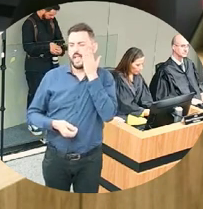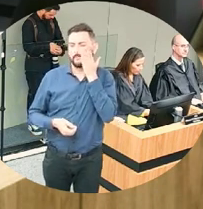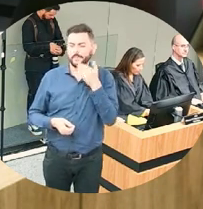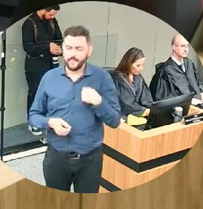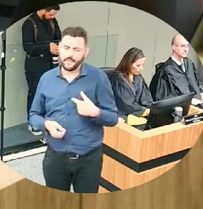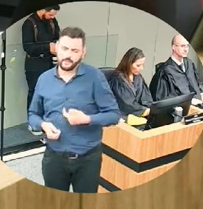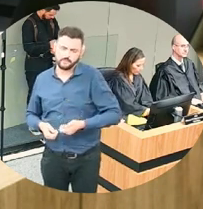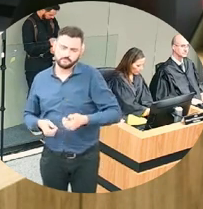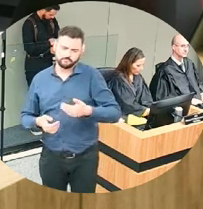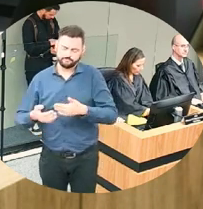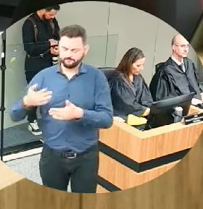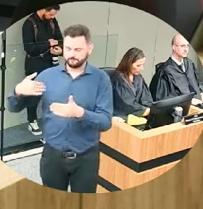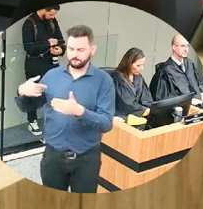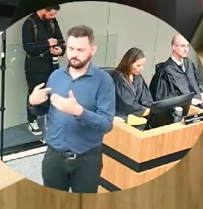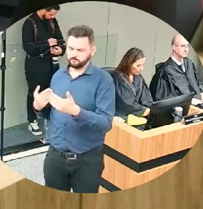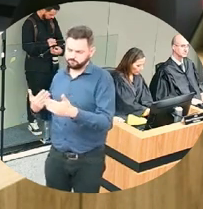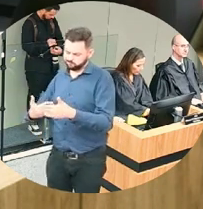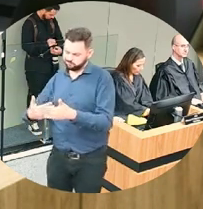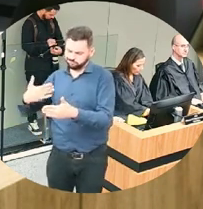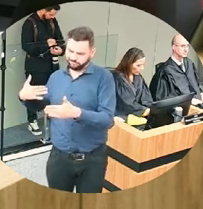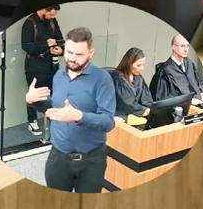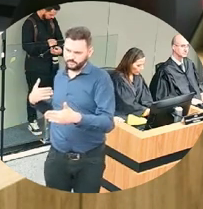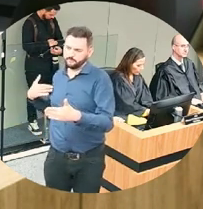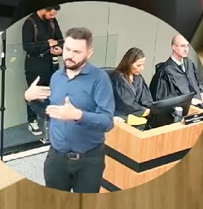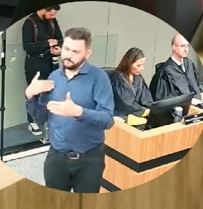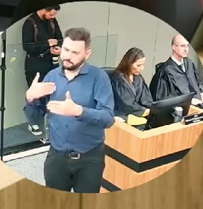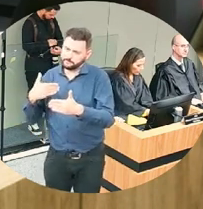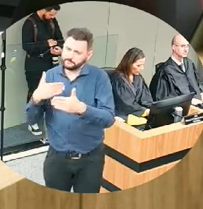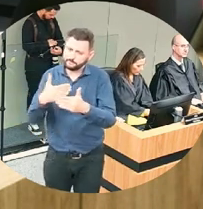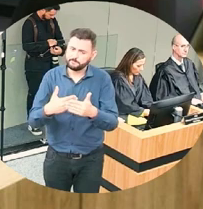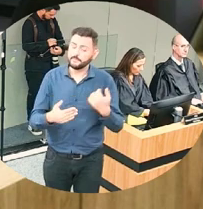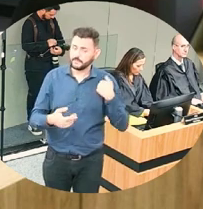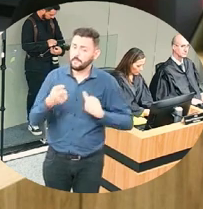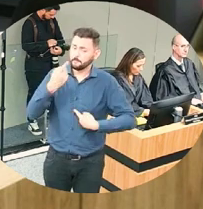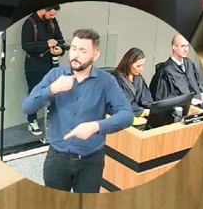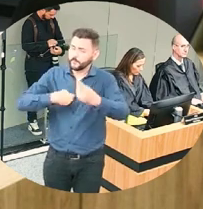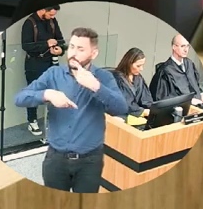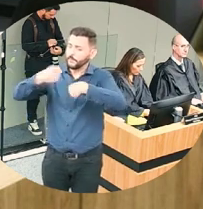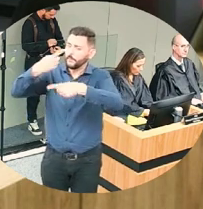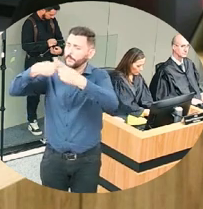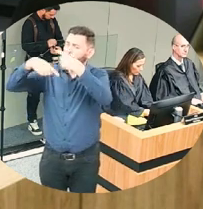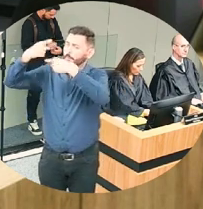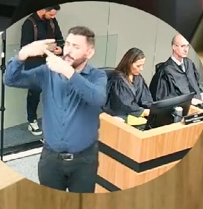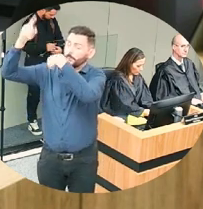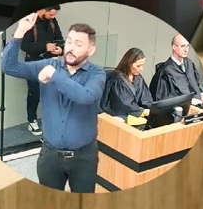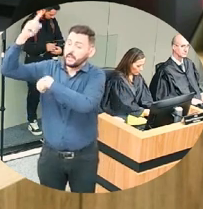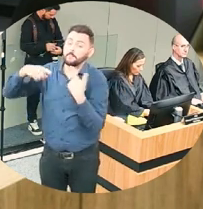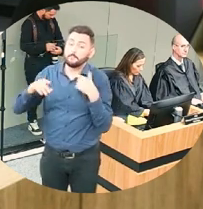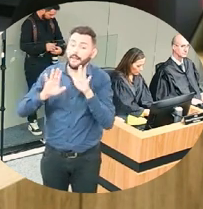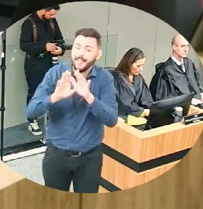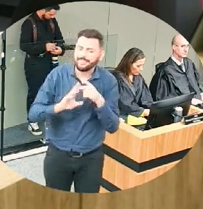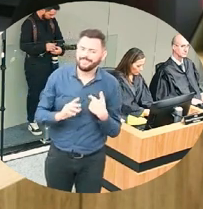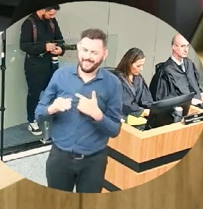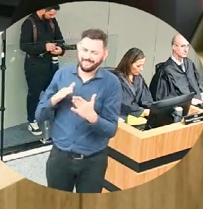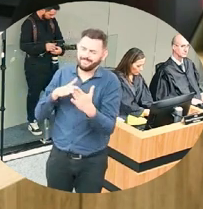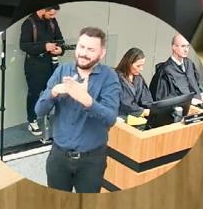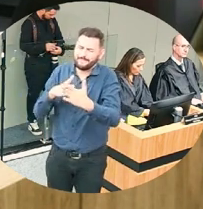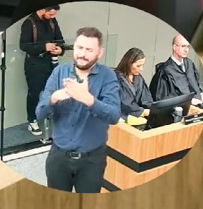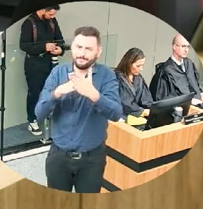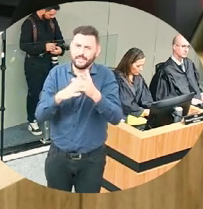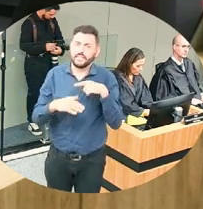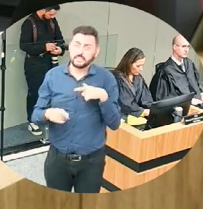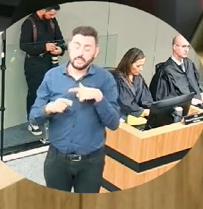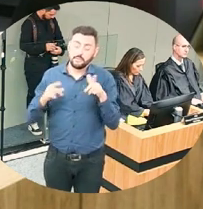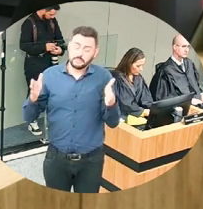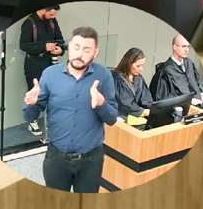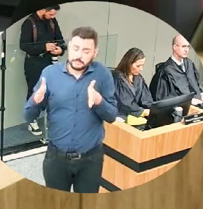melhora em relação aos anos anteriores os recursos orçamentários continuam limitados o que impacta